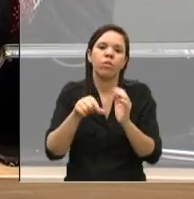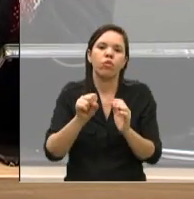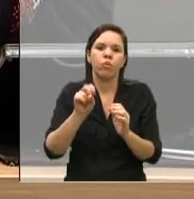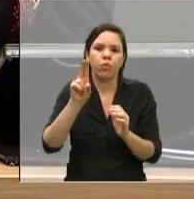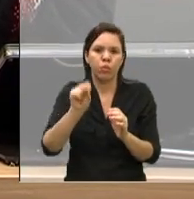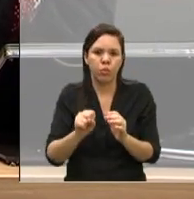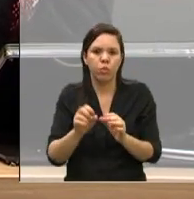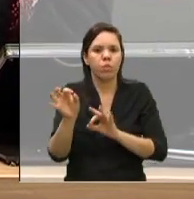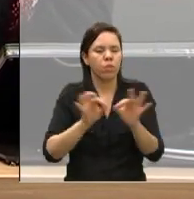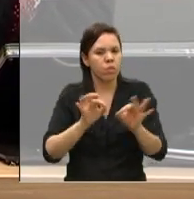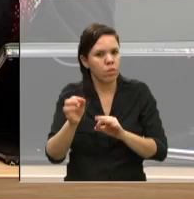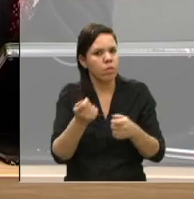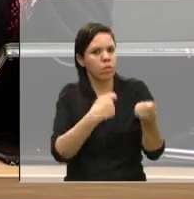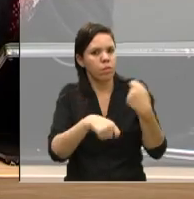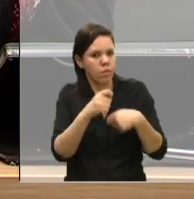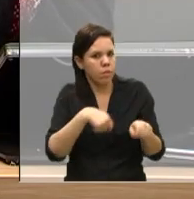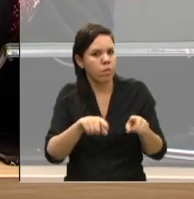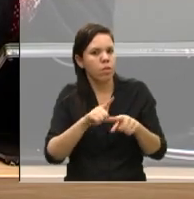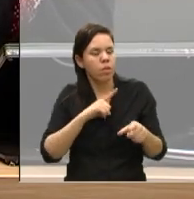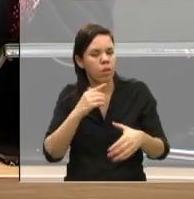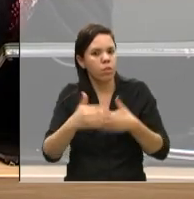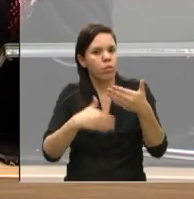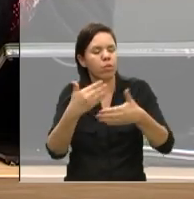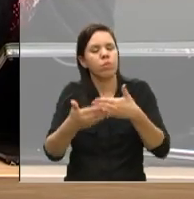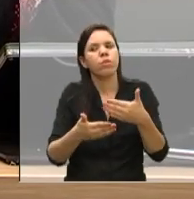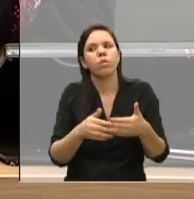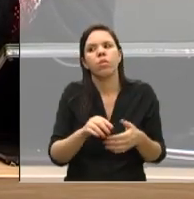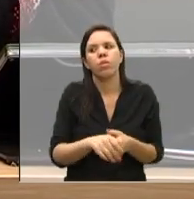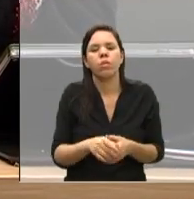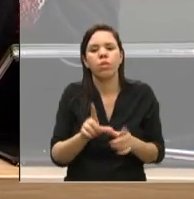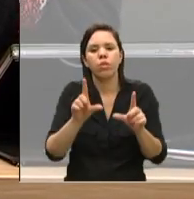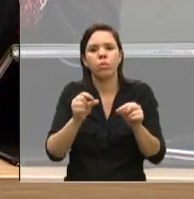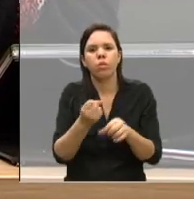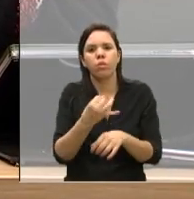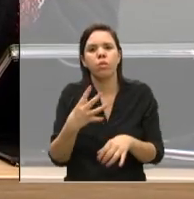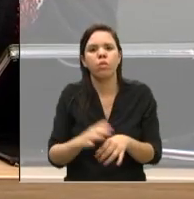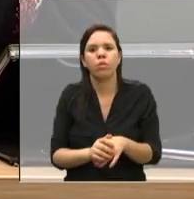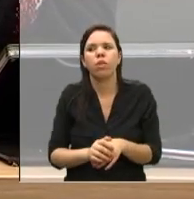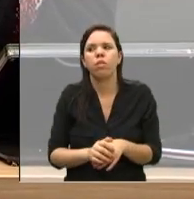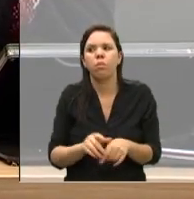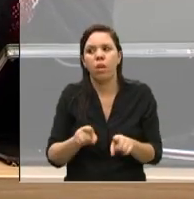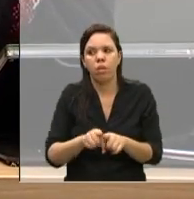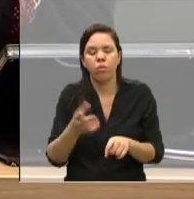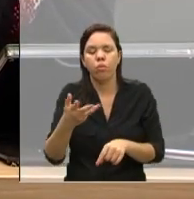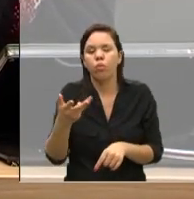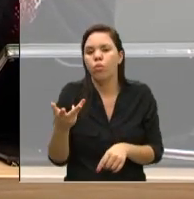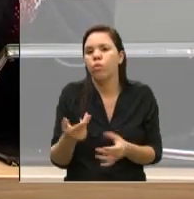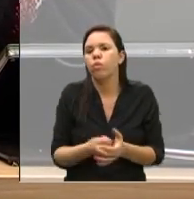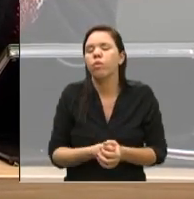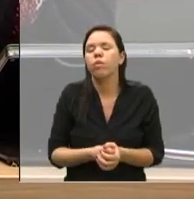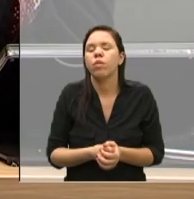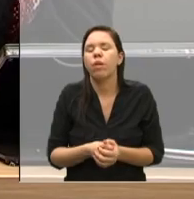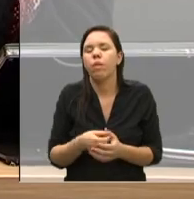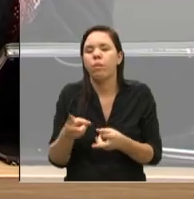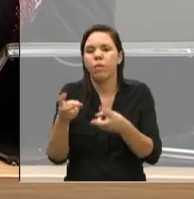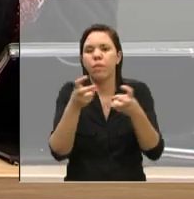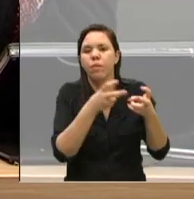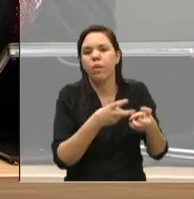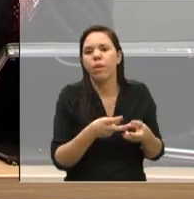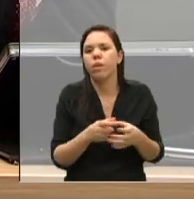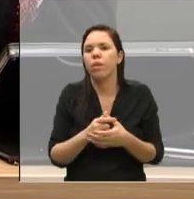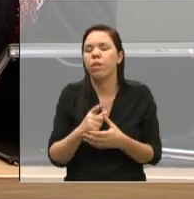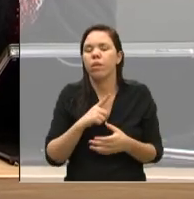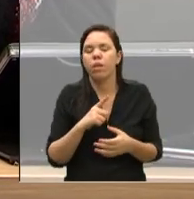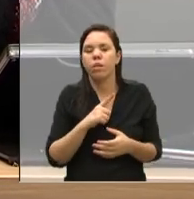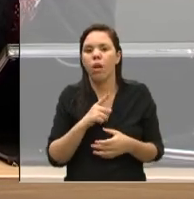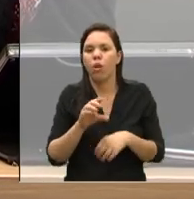infelizmente a gente está tendo paulatinamente um desmonte do SUS, agora de forma bastante acelerada. Se a gente for ver a emenda constitucional